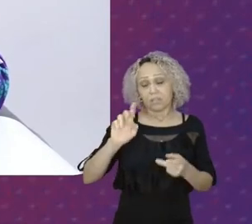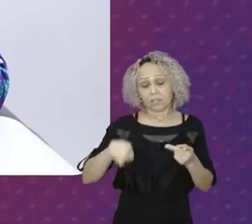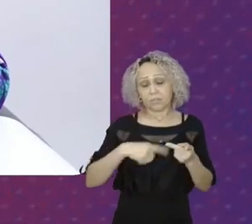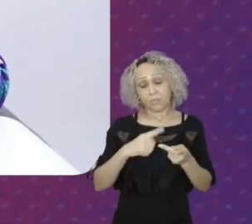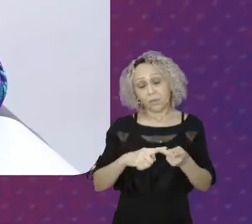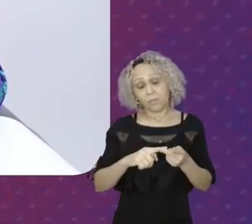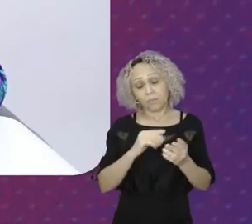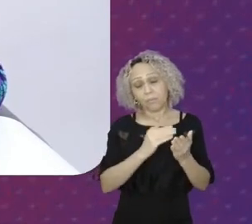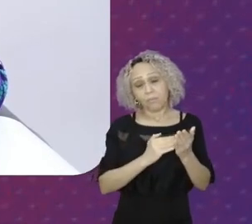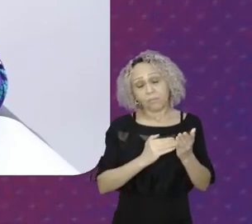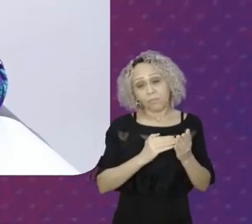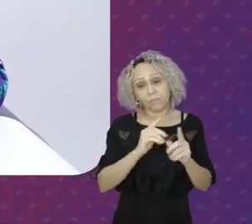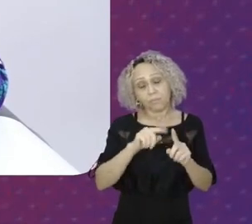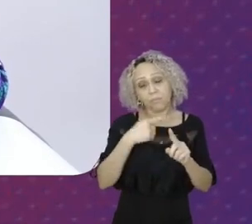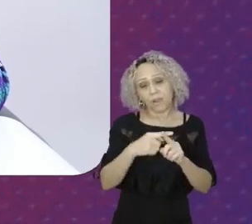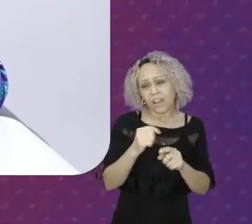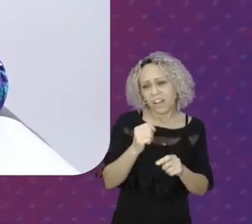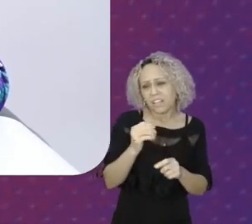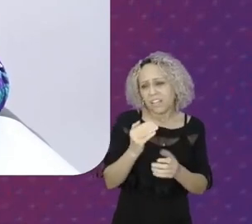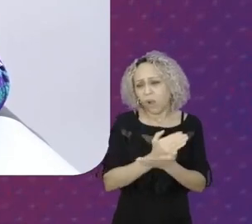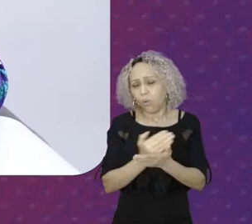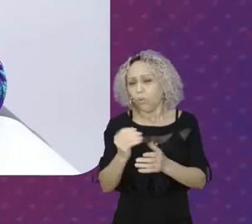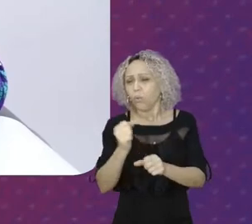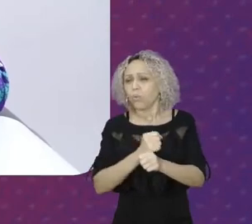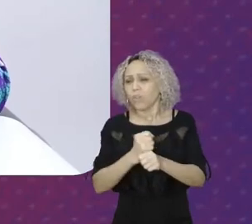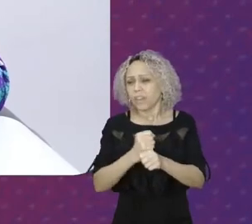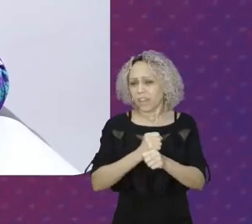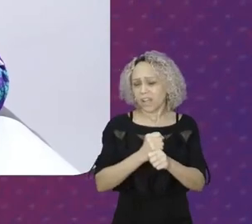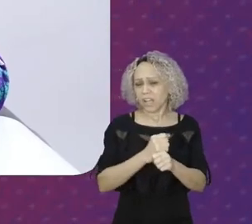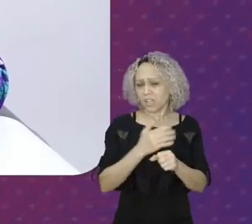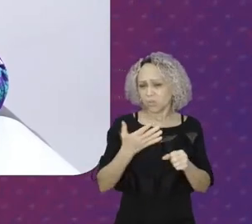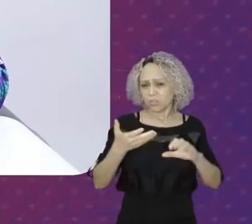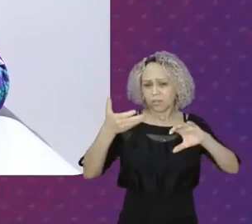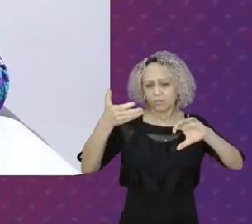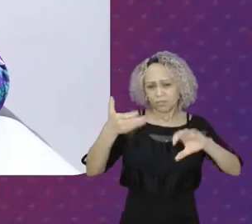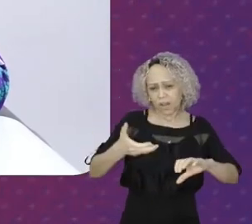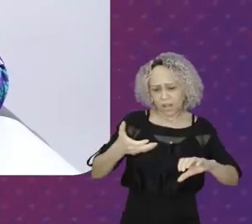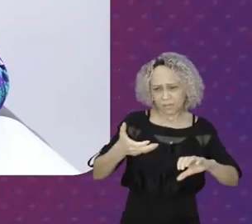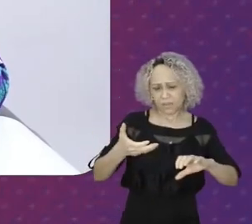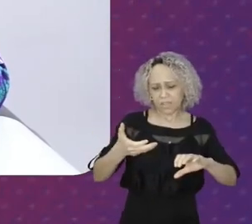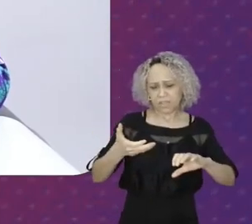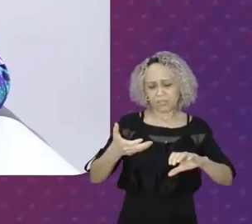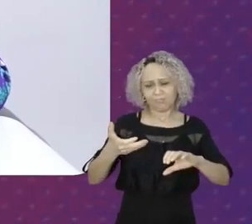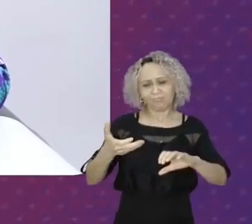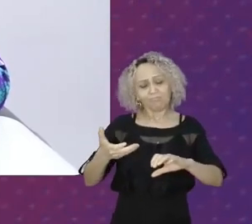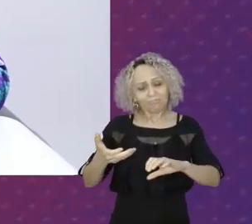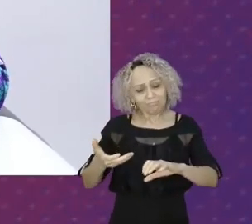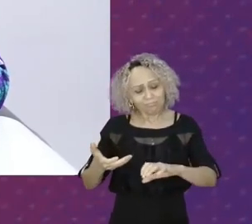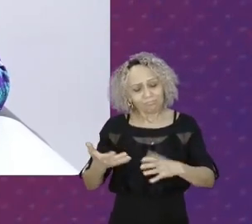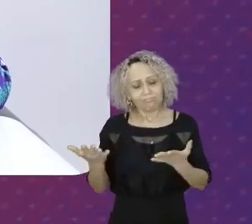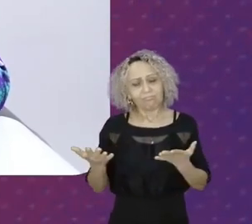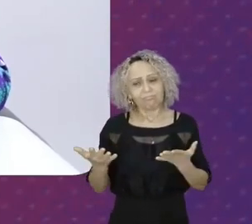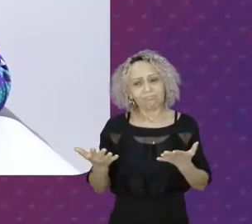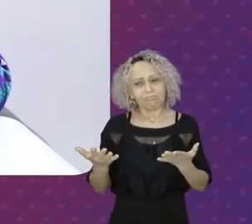parlamento, nunca nem se cogitou, nem se pensou, né, em fazer isso. A